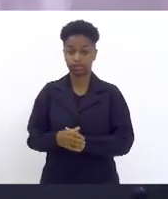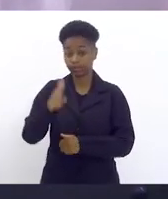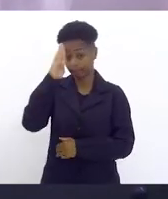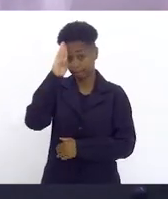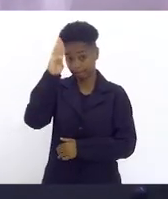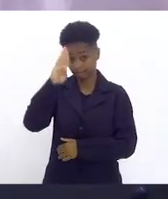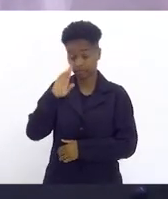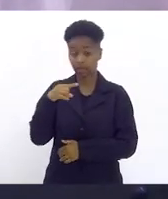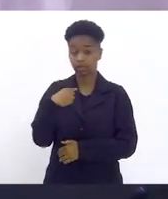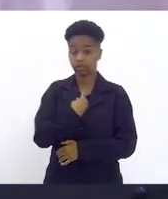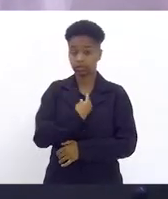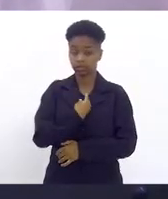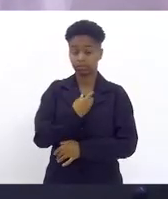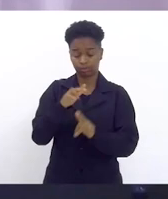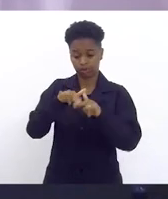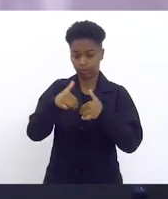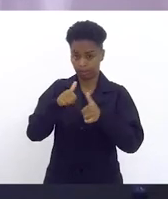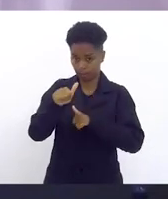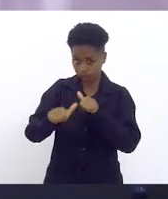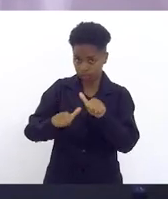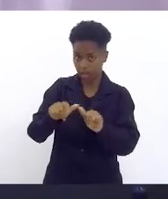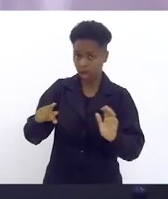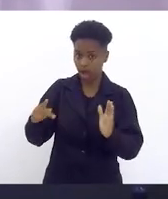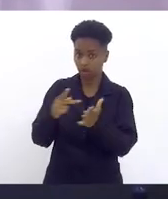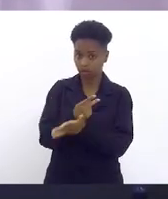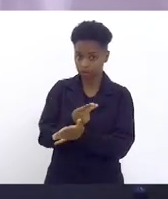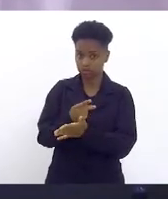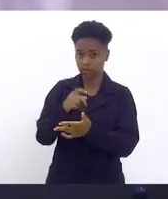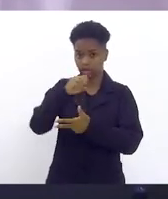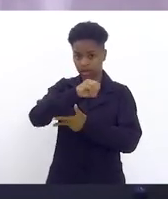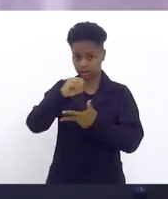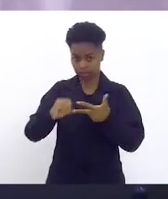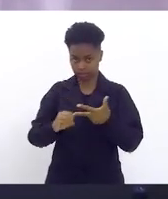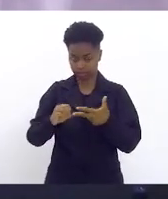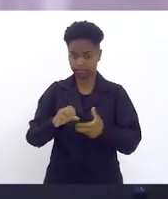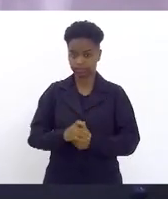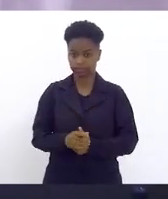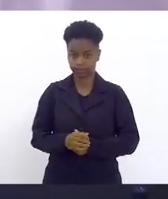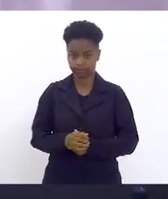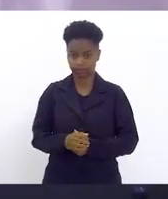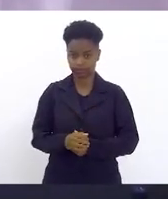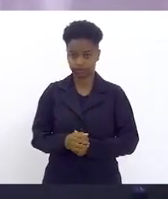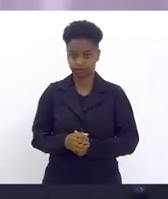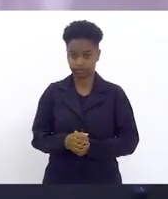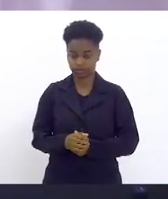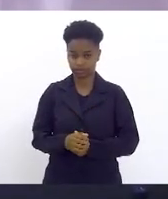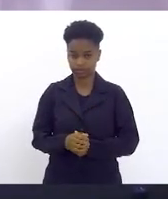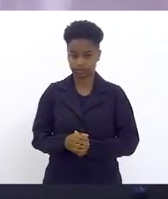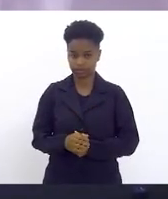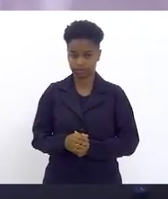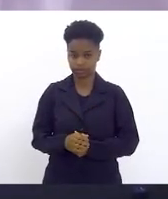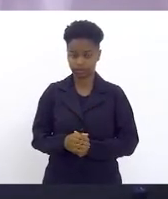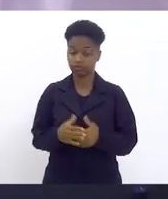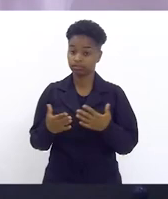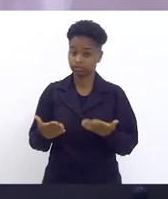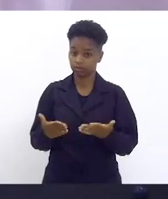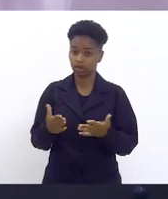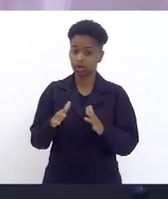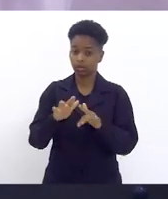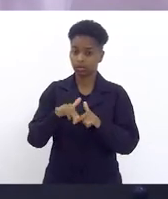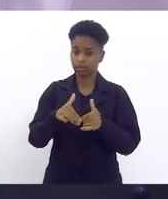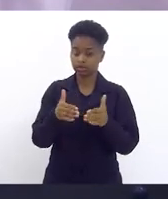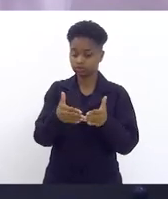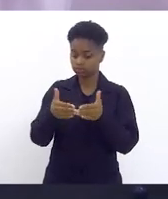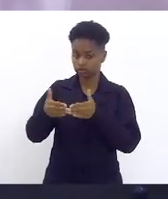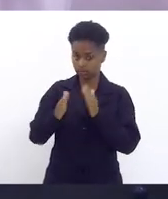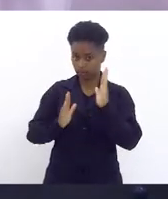devido às mudanças que iriam ocorrer no Exame Nacional do Ensino Médio nesse sentido com a suspensão dos